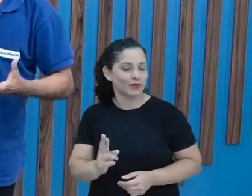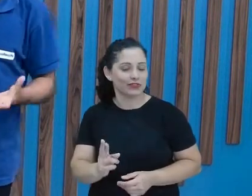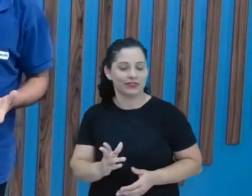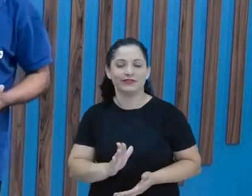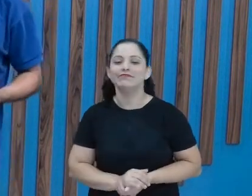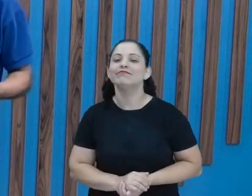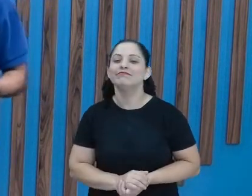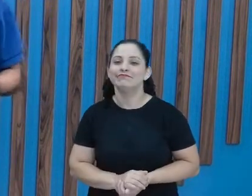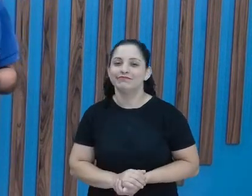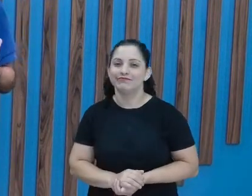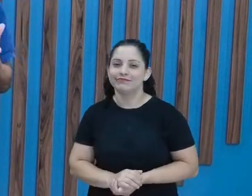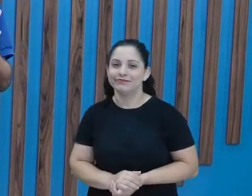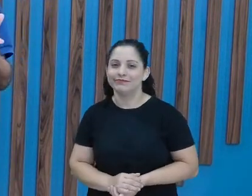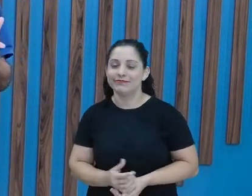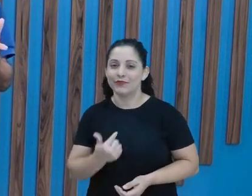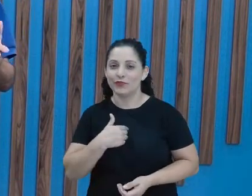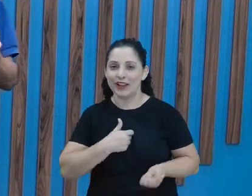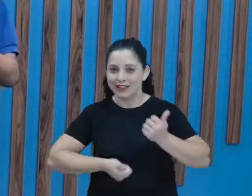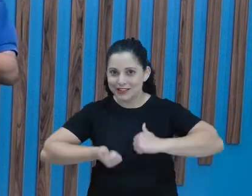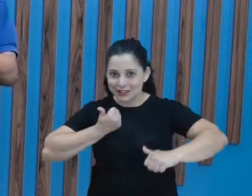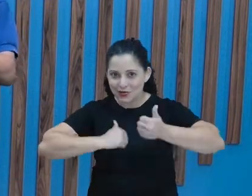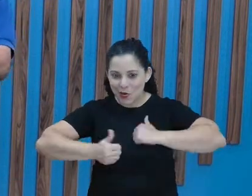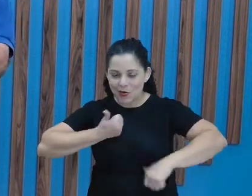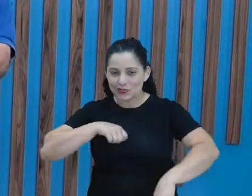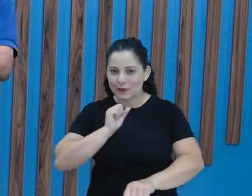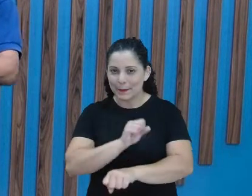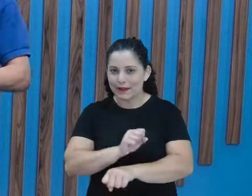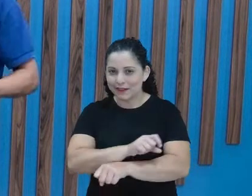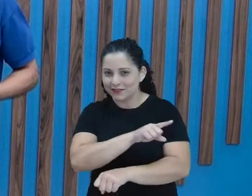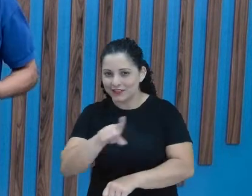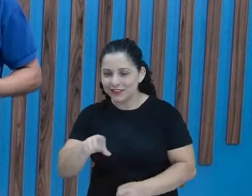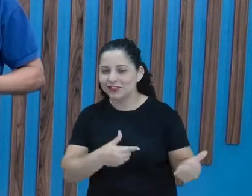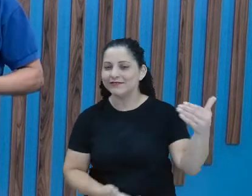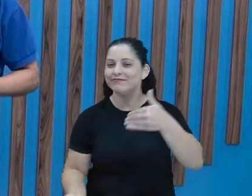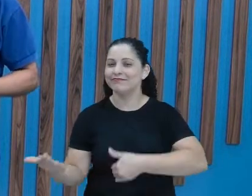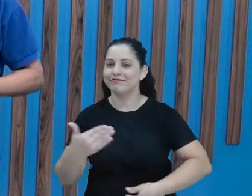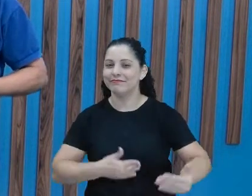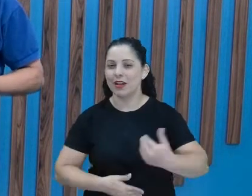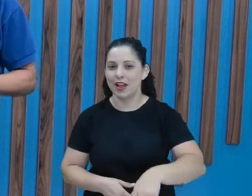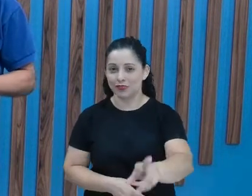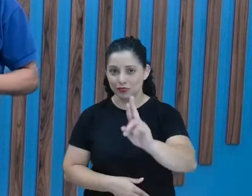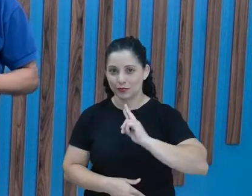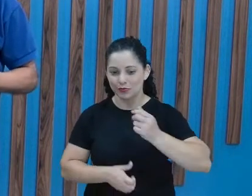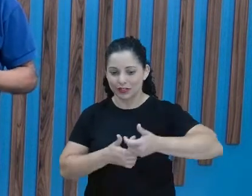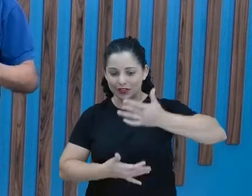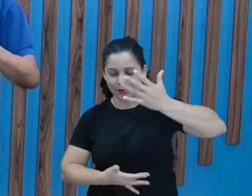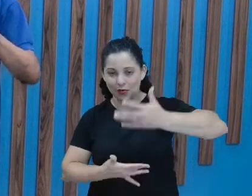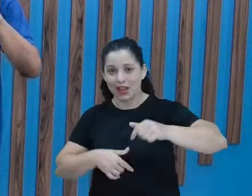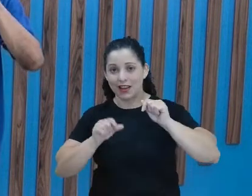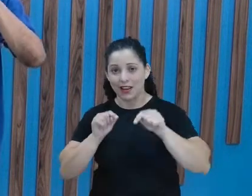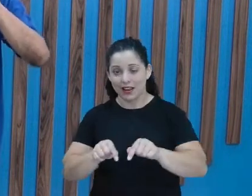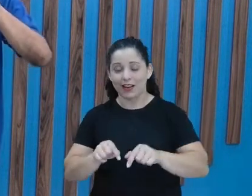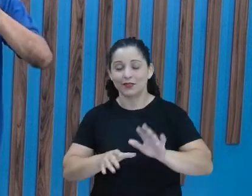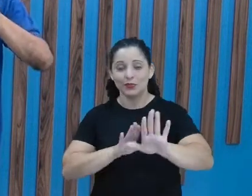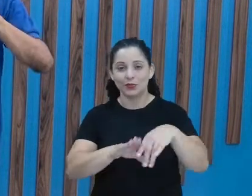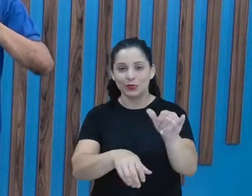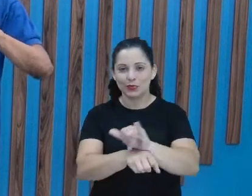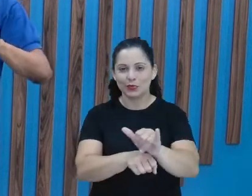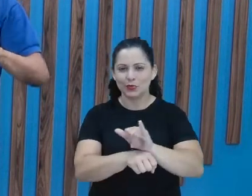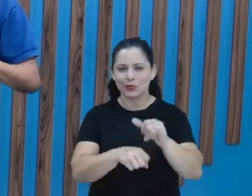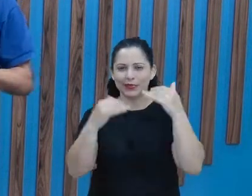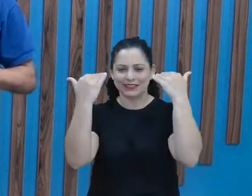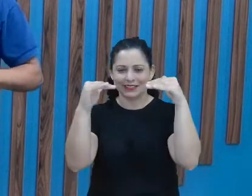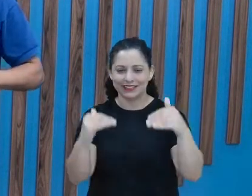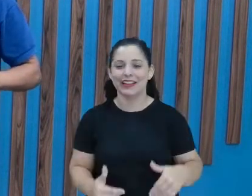dessa questão? Eu vou ficar ansioso e esperar. E ficar muito feliz que vocês respondam isso no YouTube. Eu quero ver lá o gabarito de